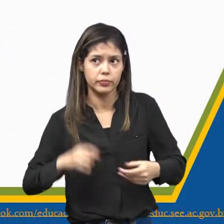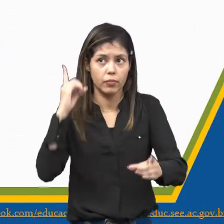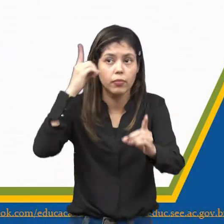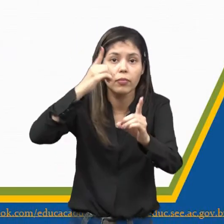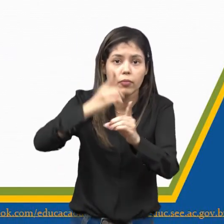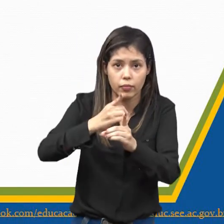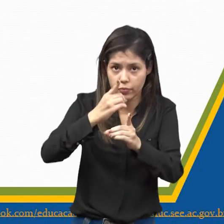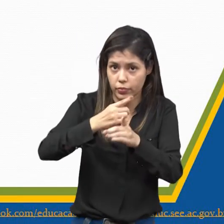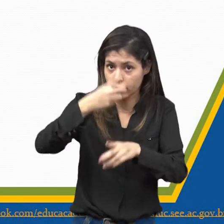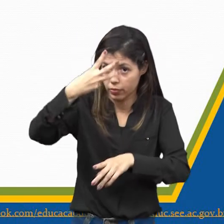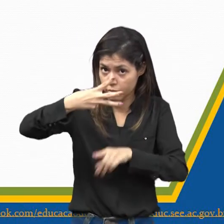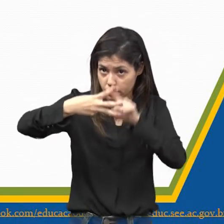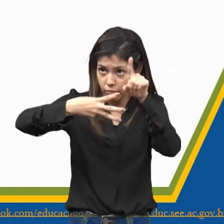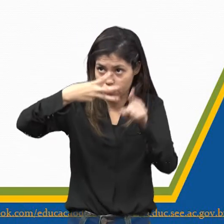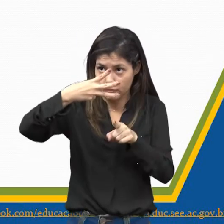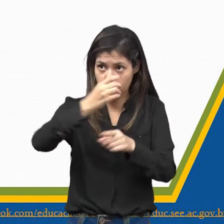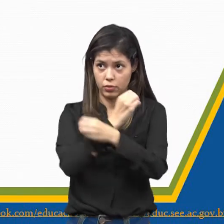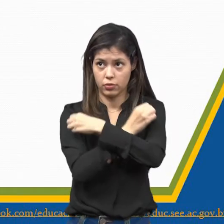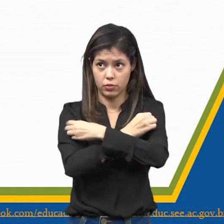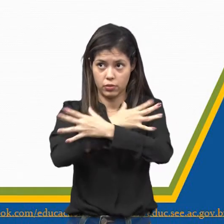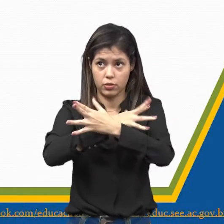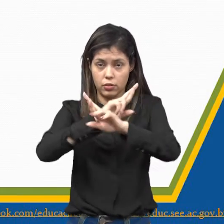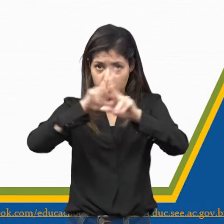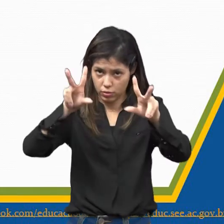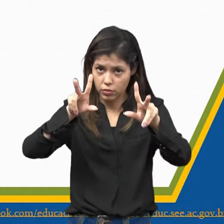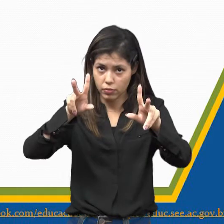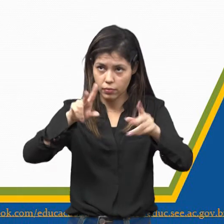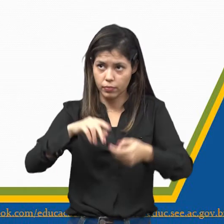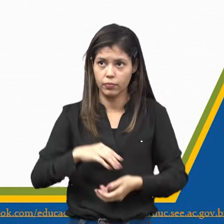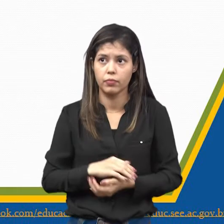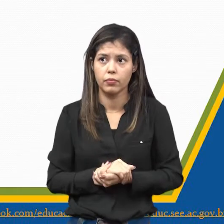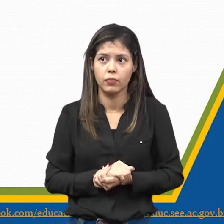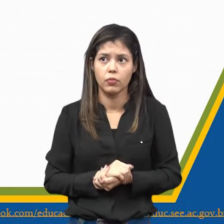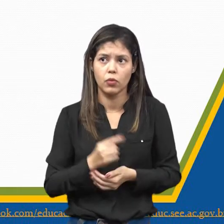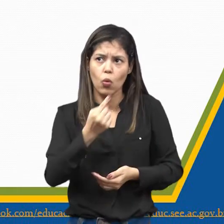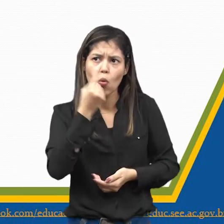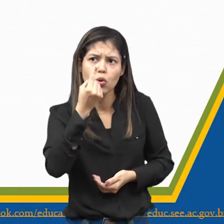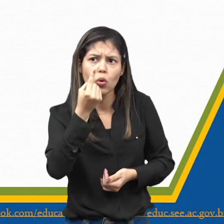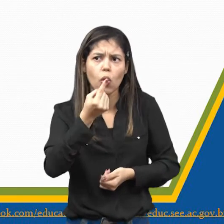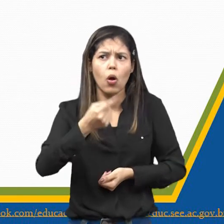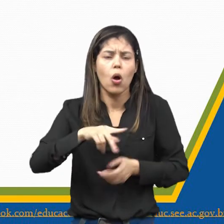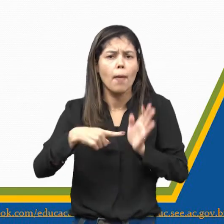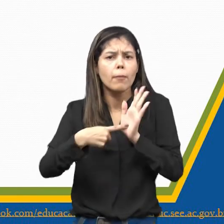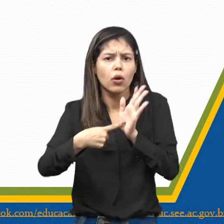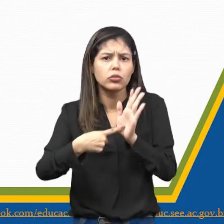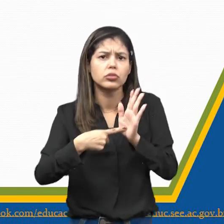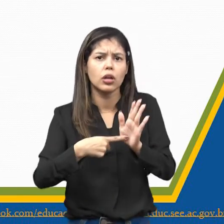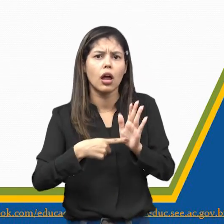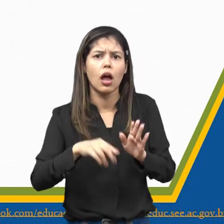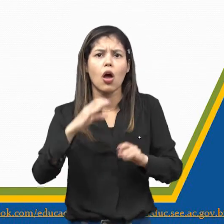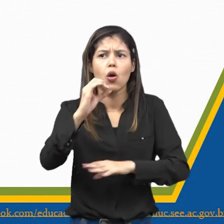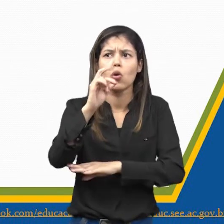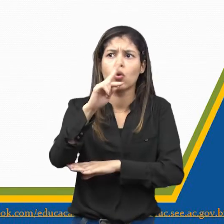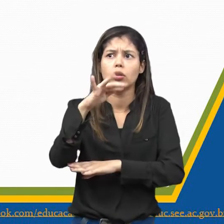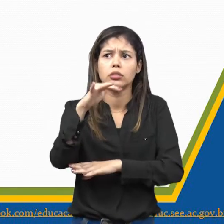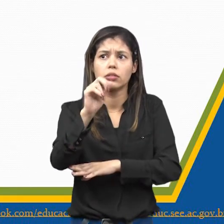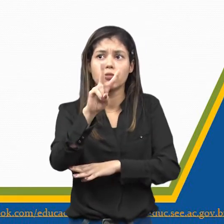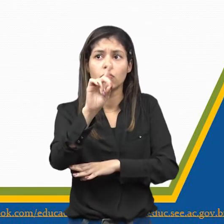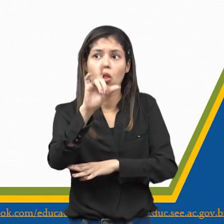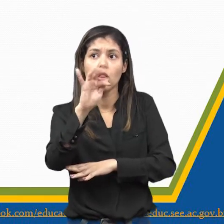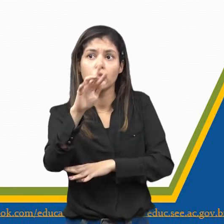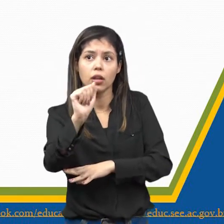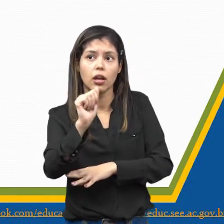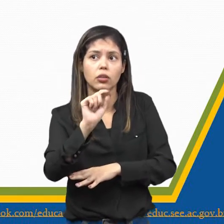corpo humano são encontrados 3 tipos diferentes de tecido muscular. O único músculo que apresenta contração